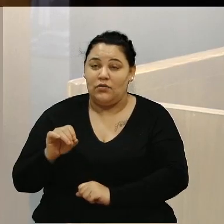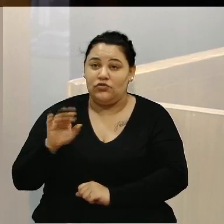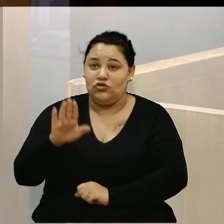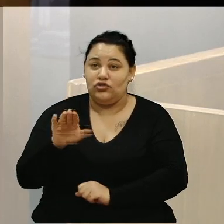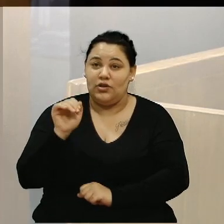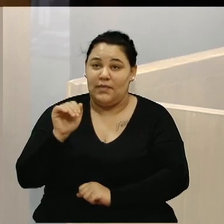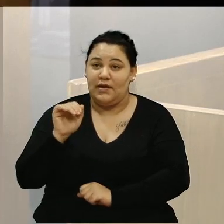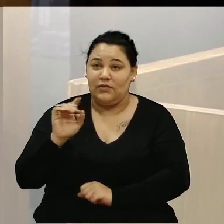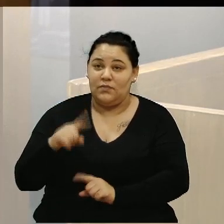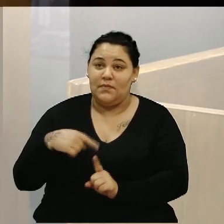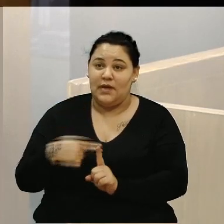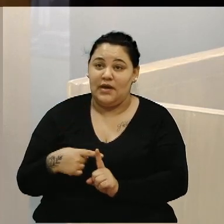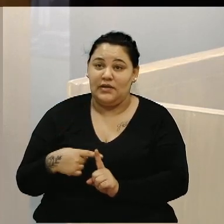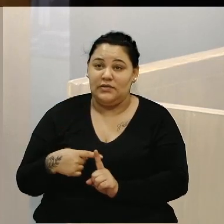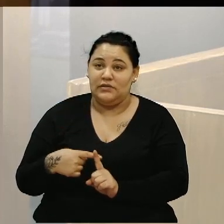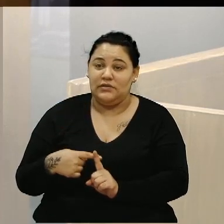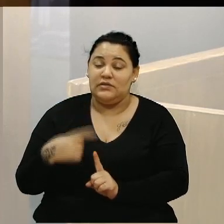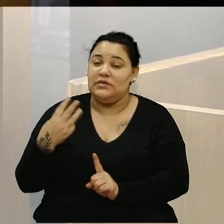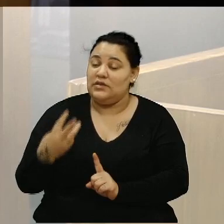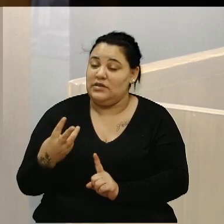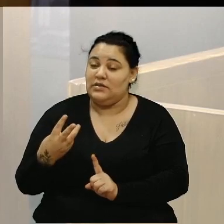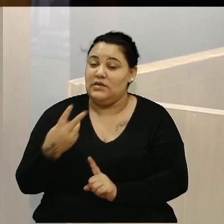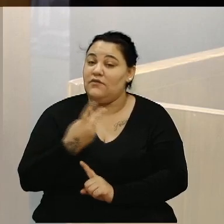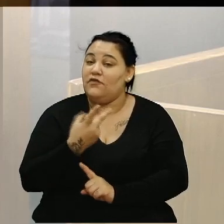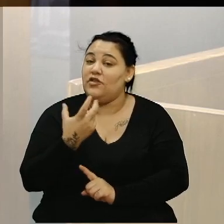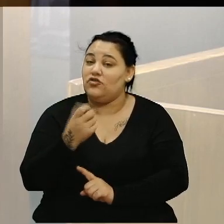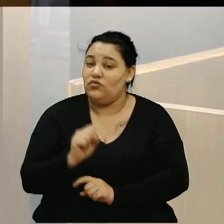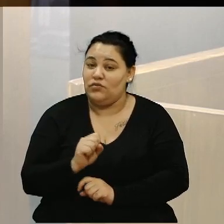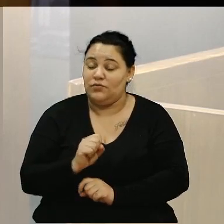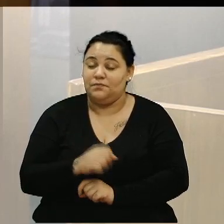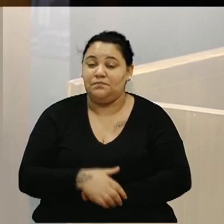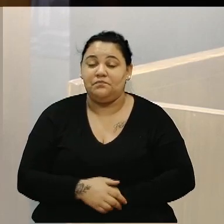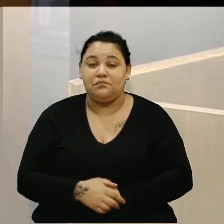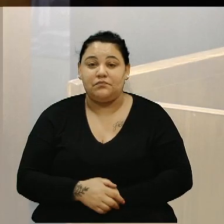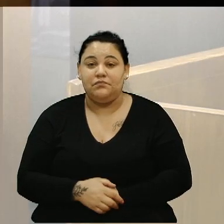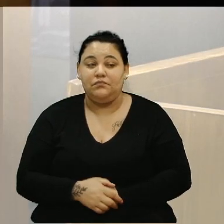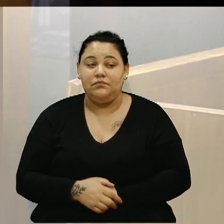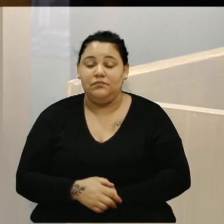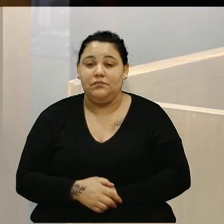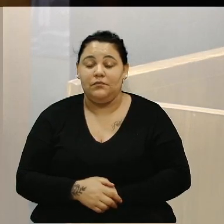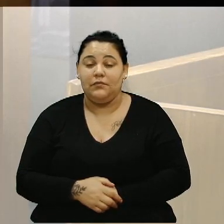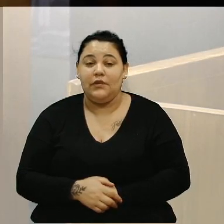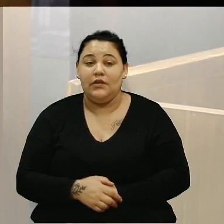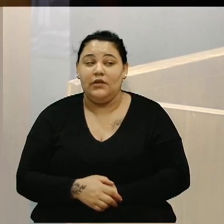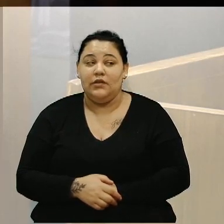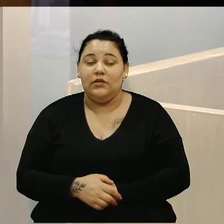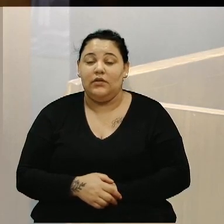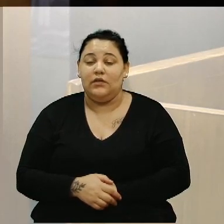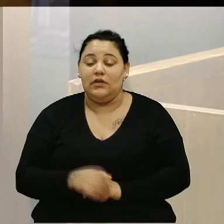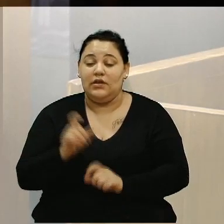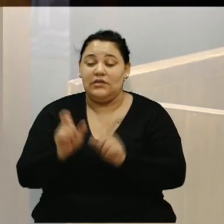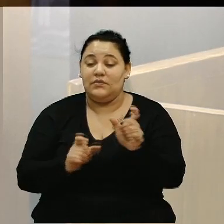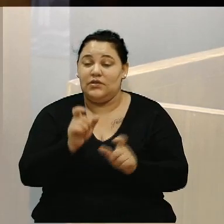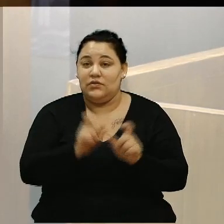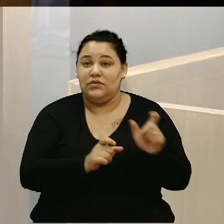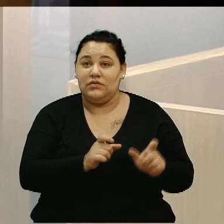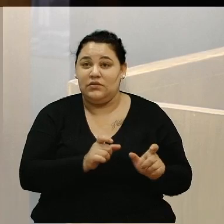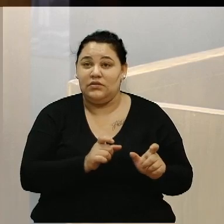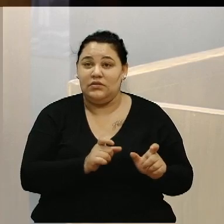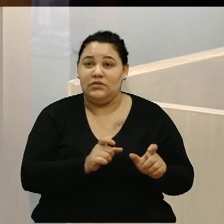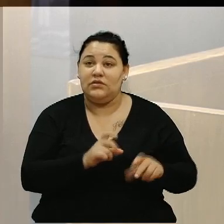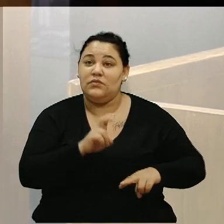3 agentes de endemias, ou seja, 28 no total. E essas pessoas estão